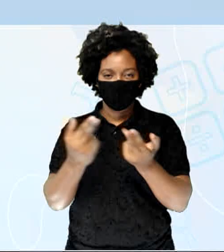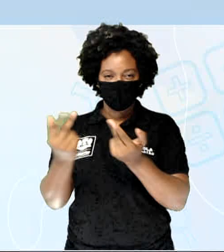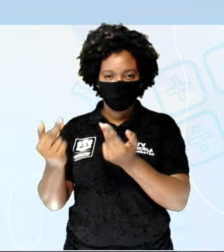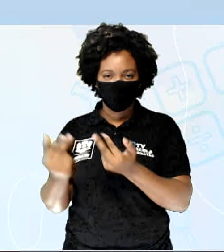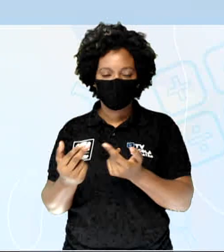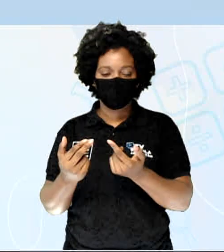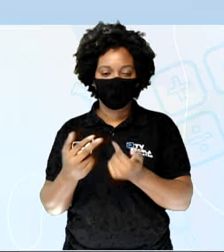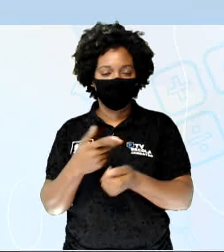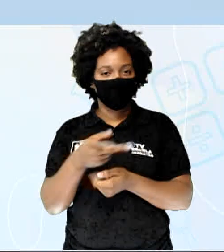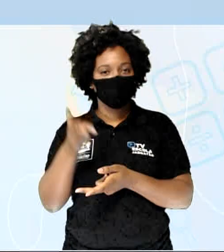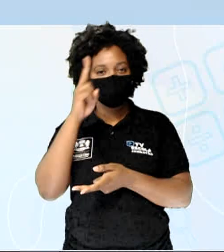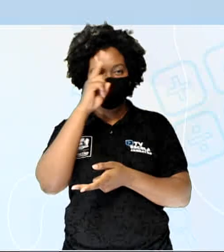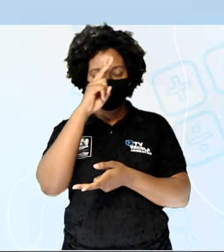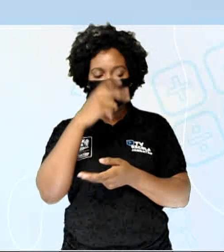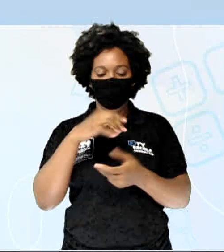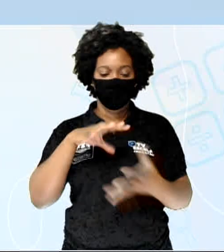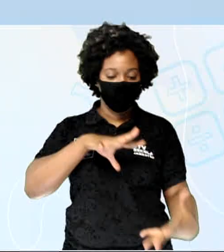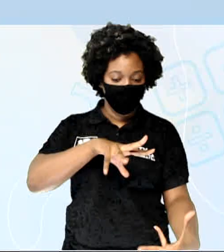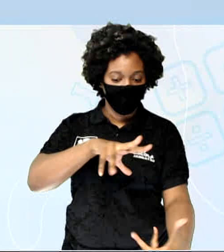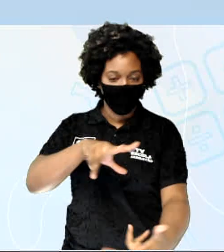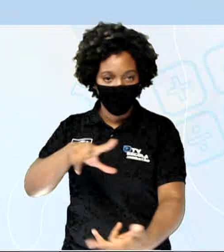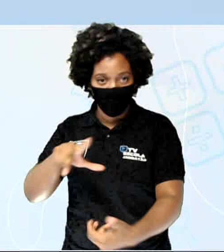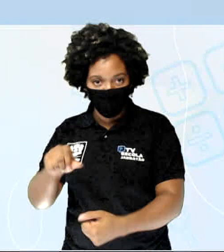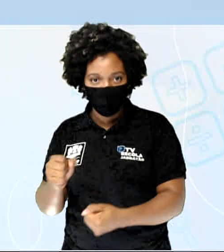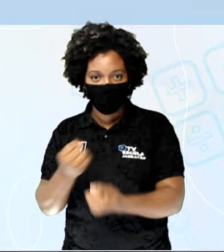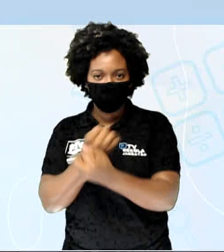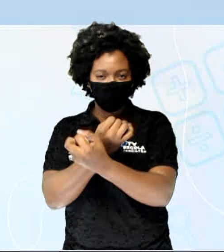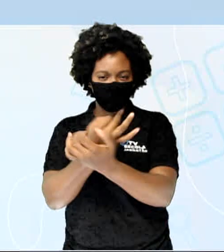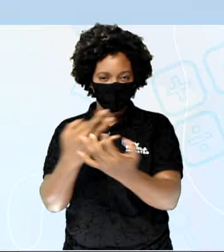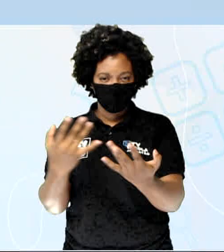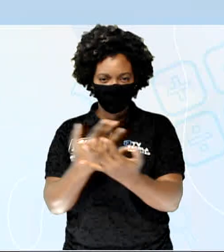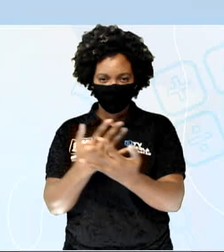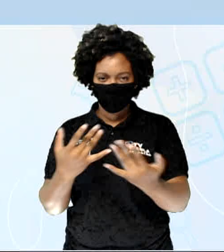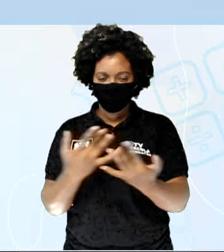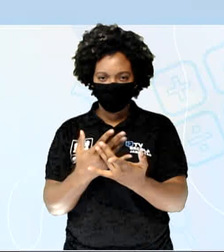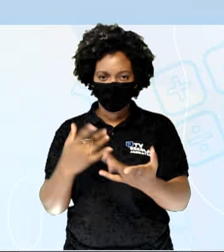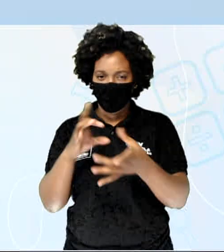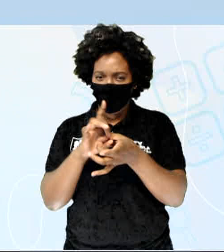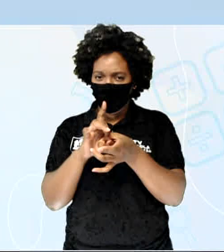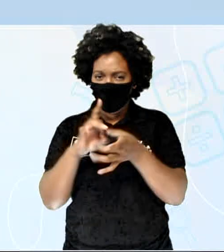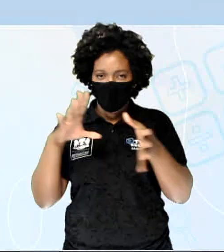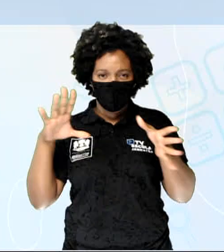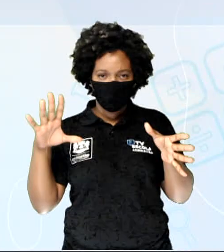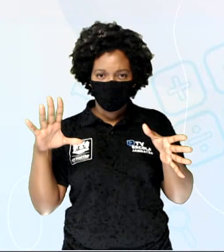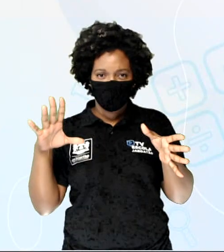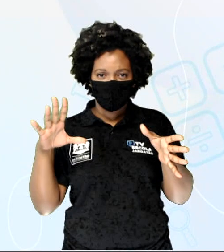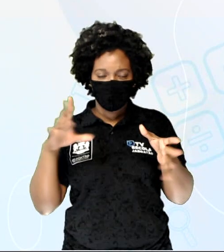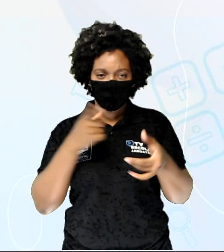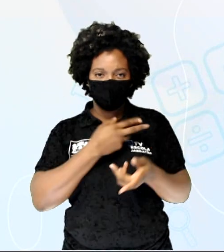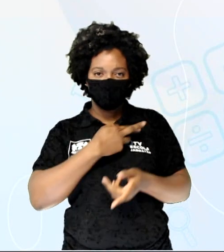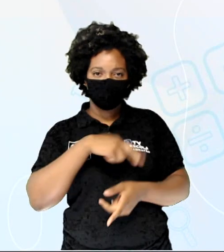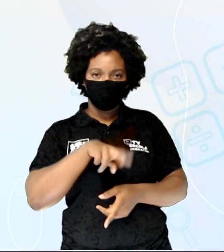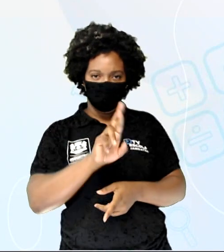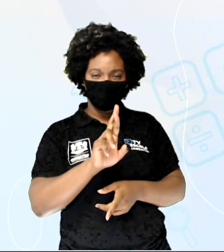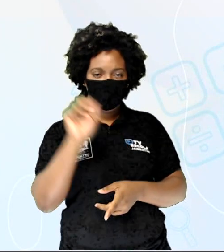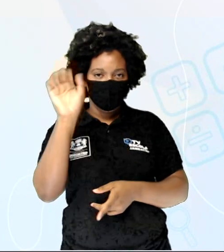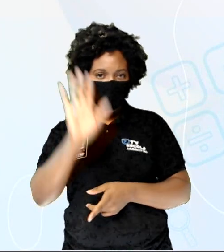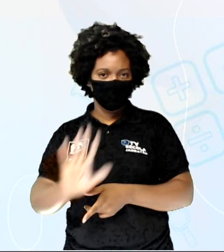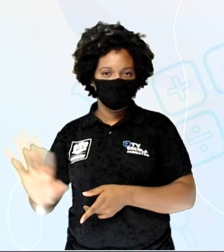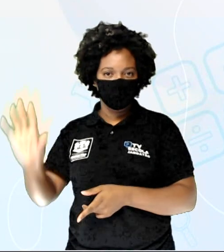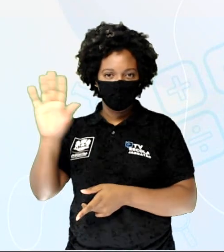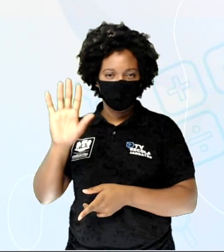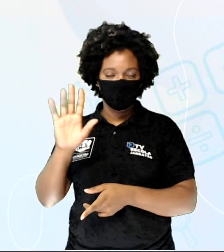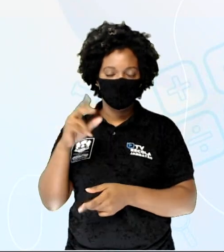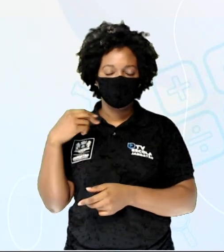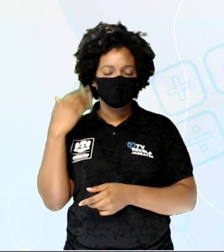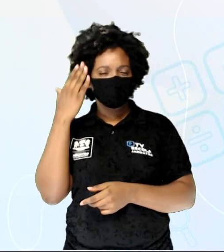mundo é plural, né? Por isso que eu coloquei essa imagem para vocês da liberdade religiosa. Vamos saber